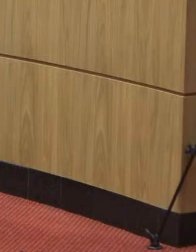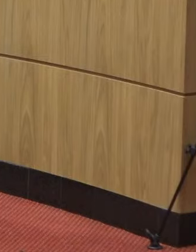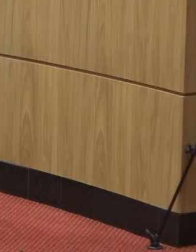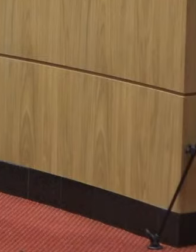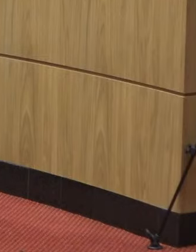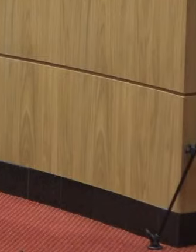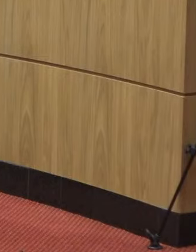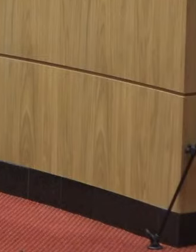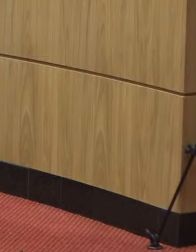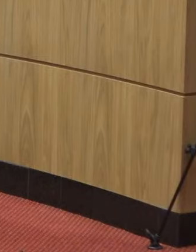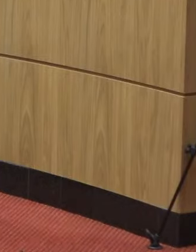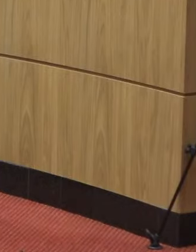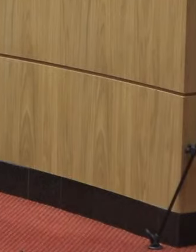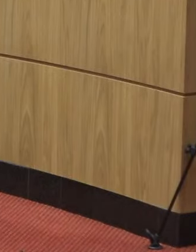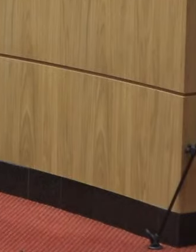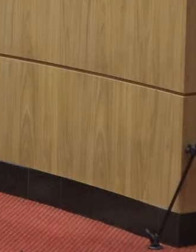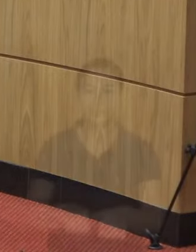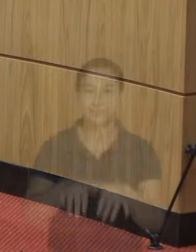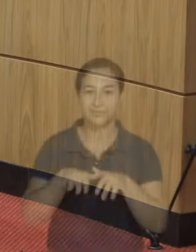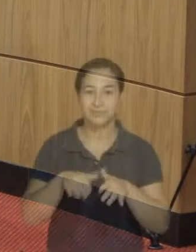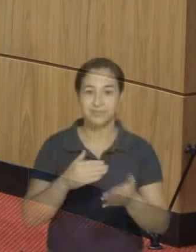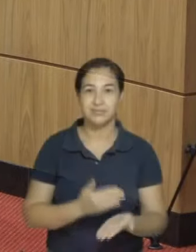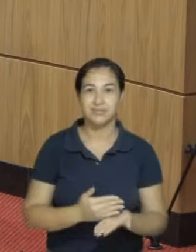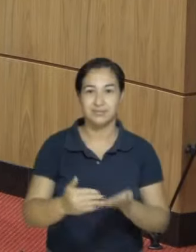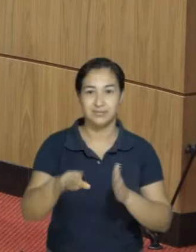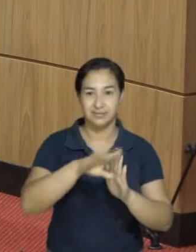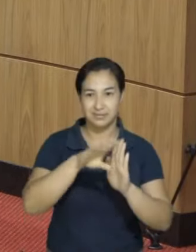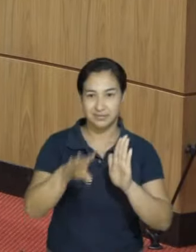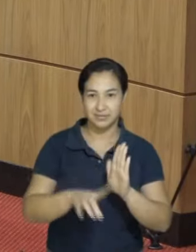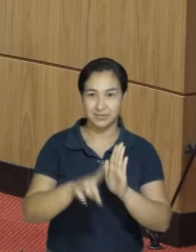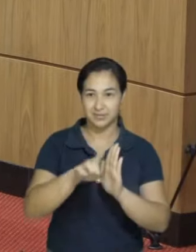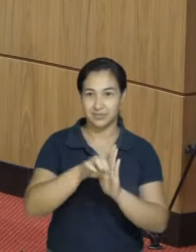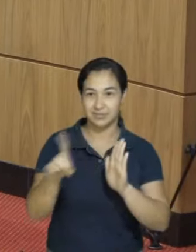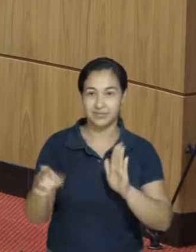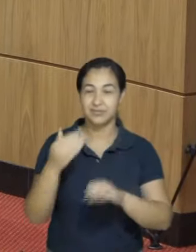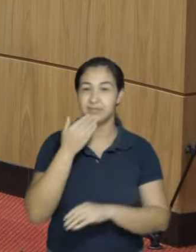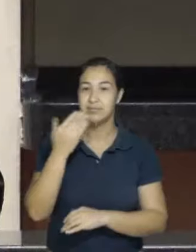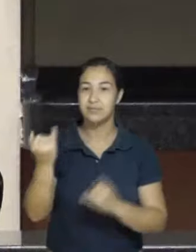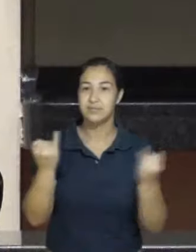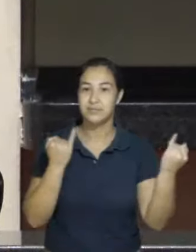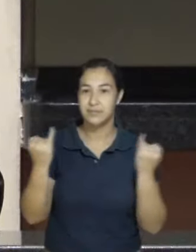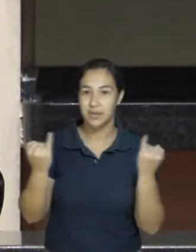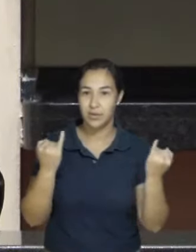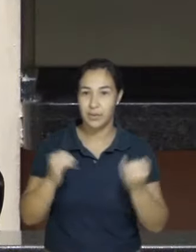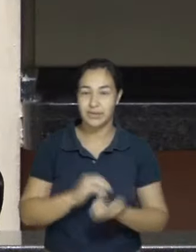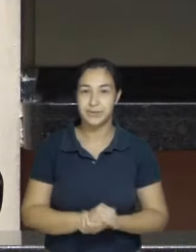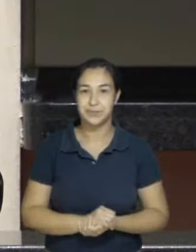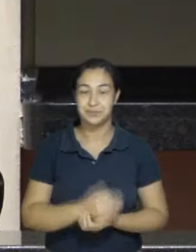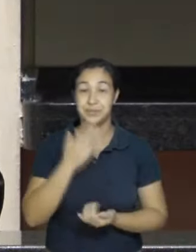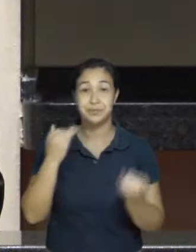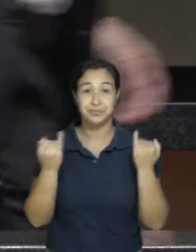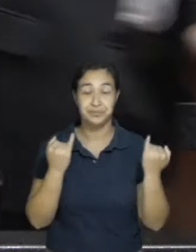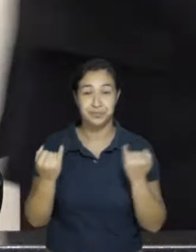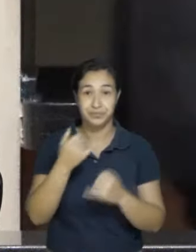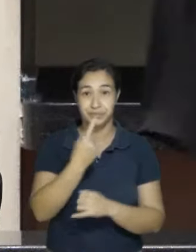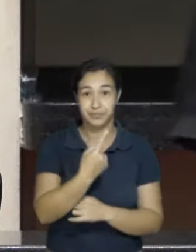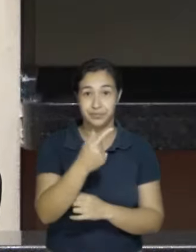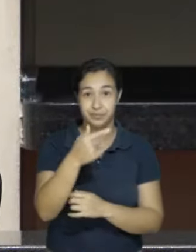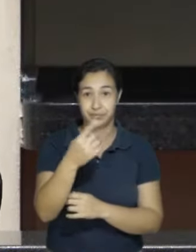aí aberta a sessão passamos a ordem do dia pedidos de informação pedido informação 174